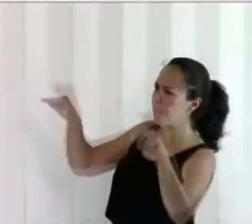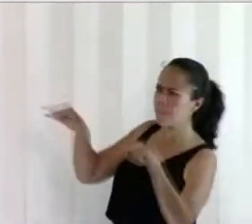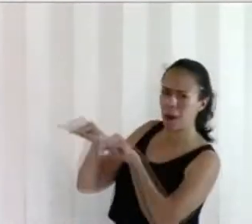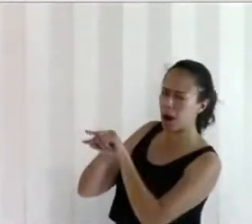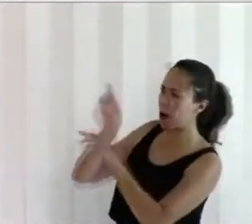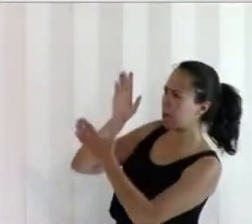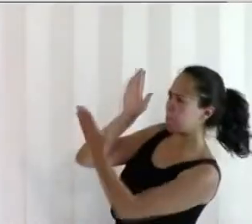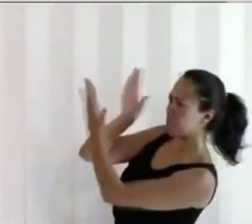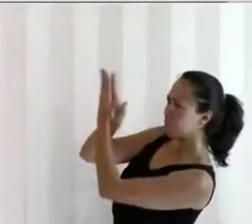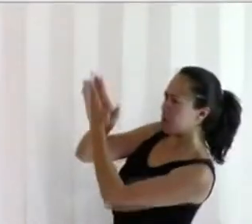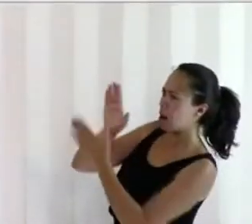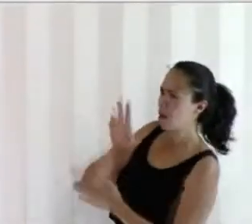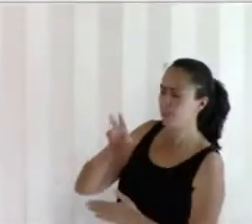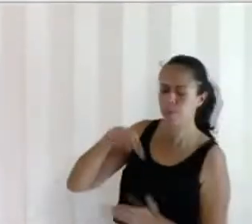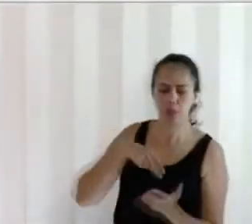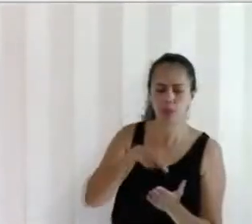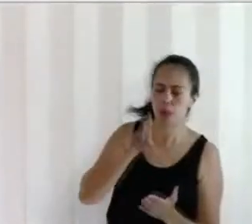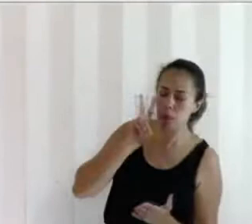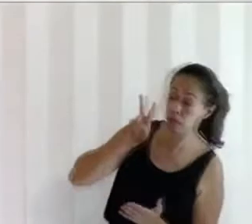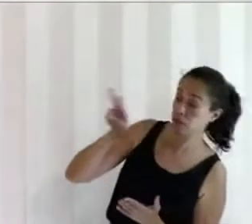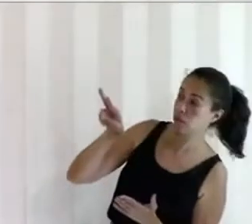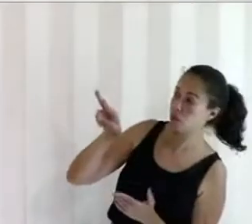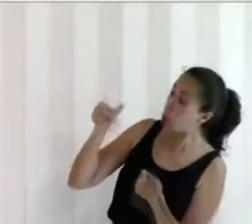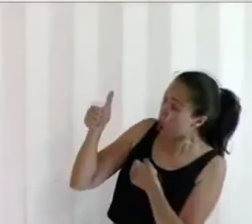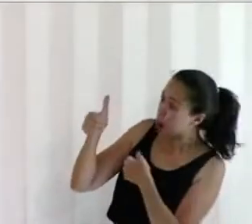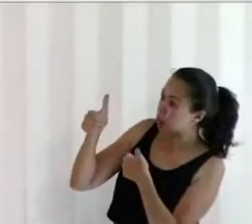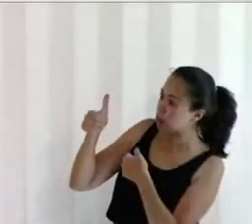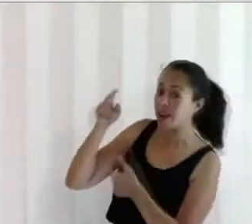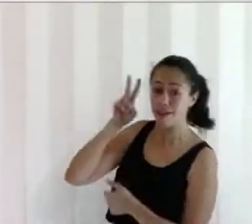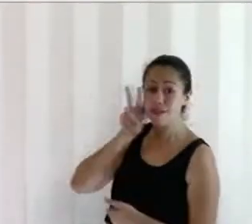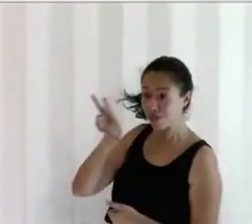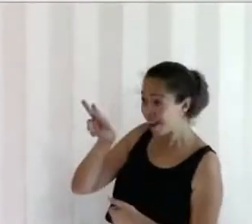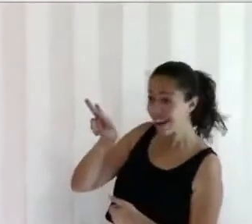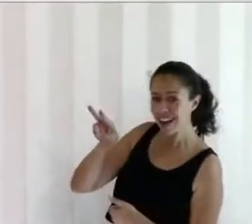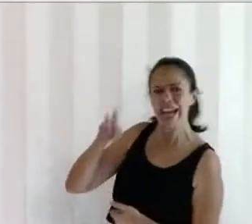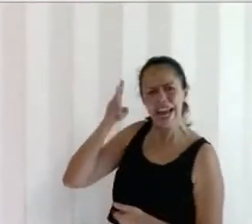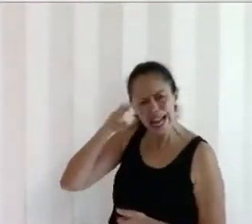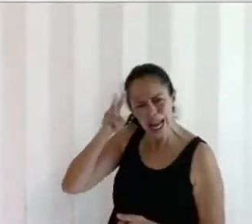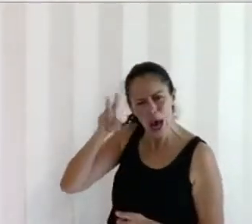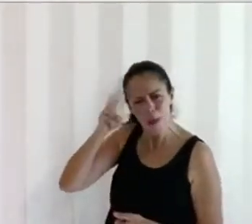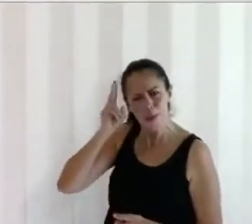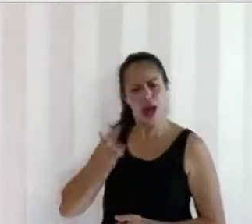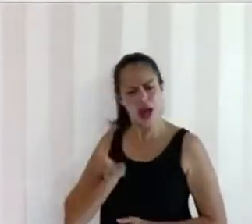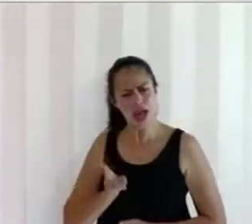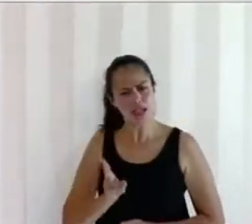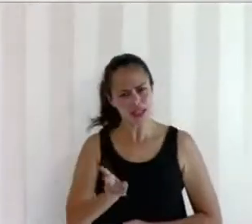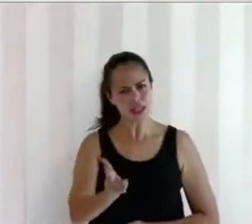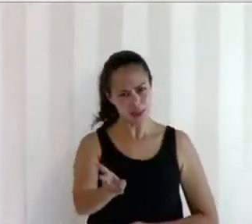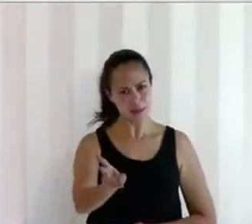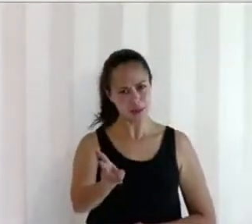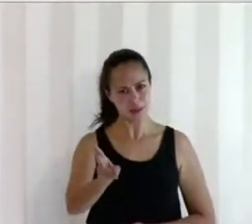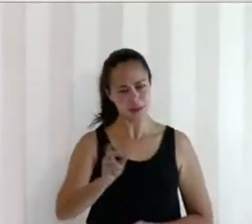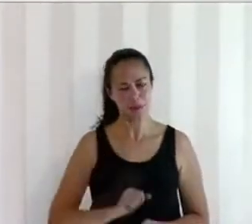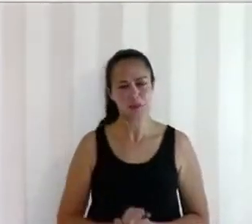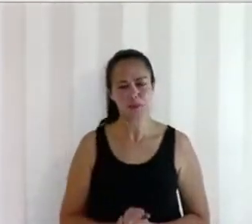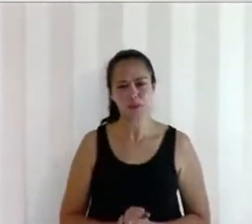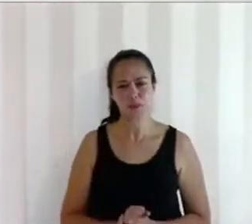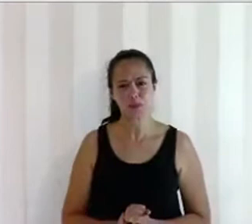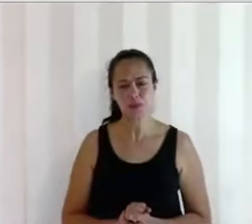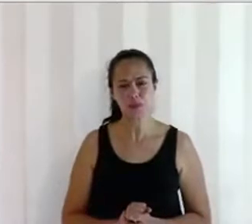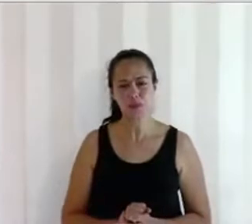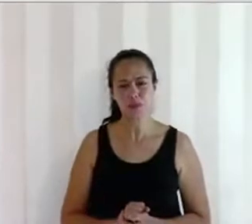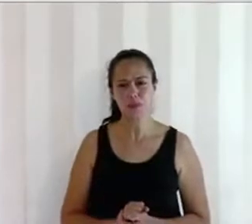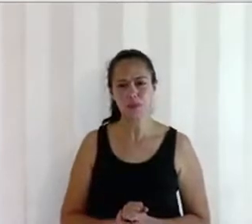os 10 mandamentos? No Antigo Testamento havia um princípio interessante quanto a isso. A palavra era para